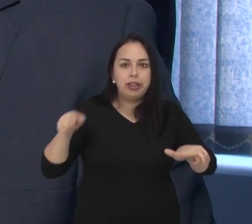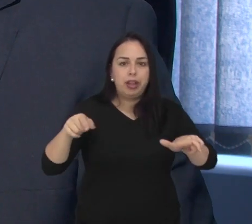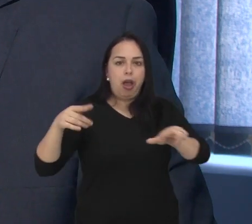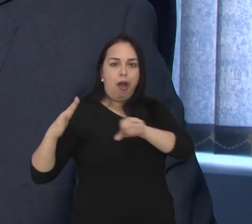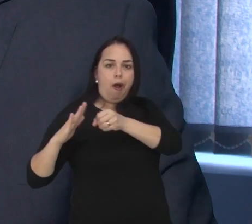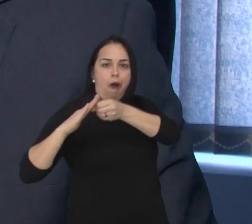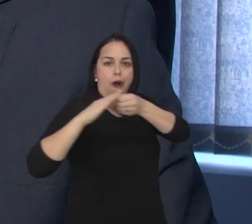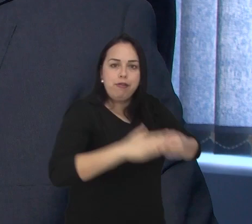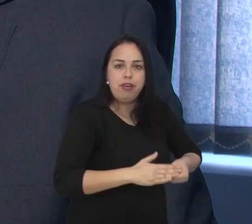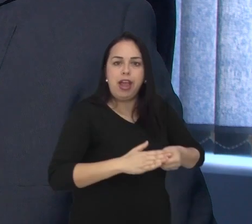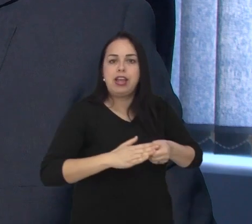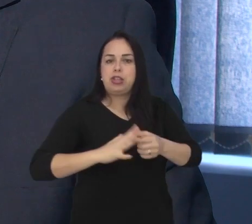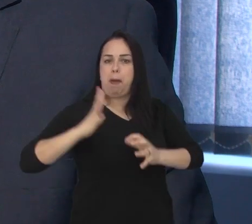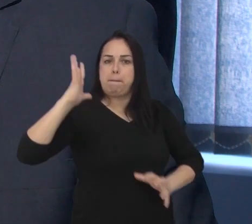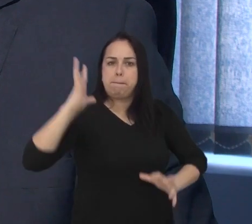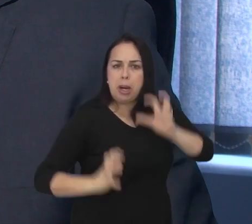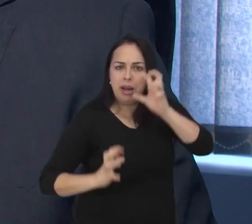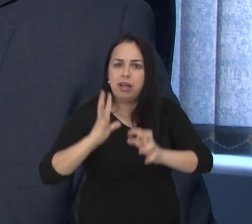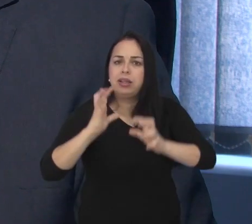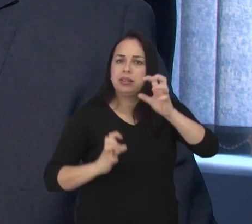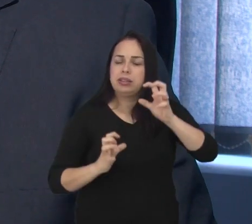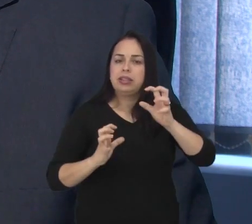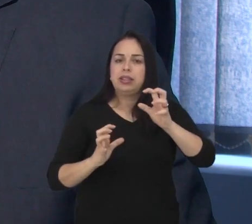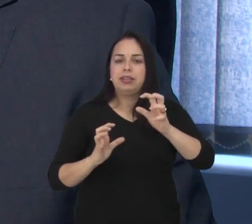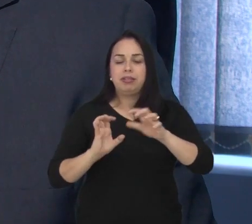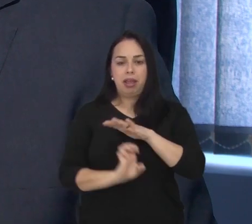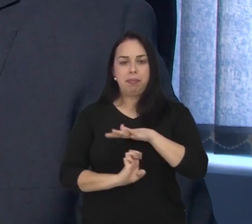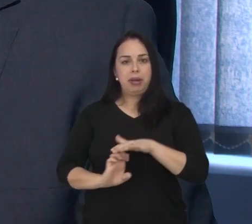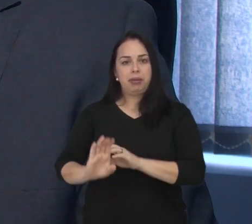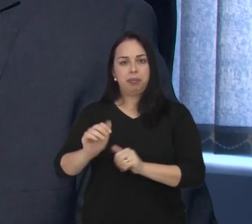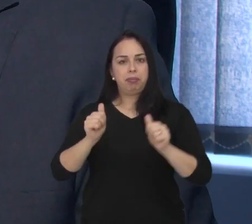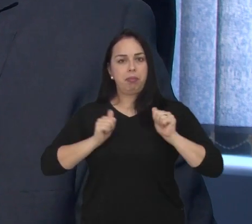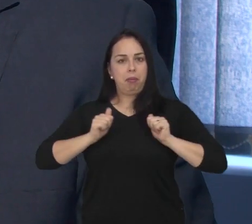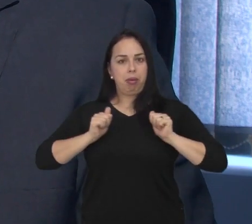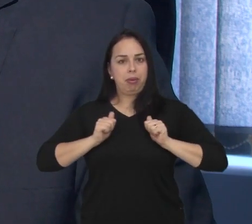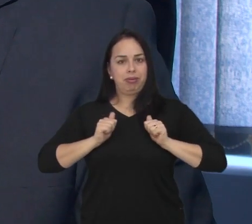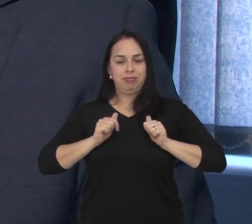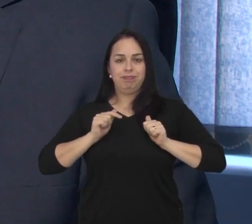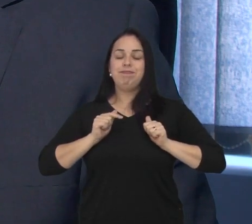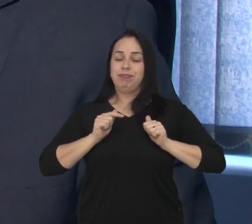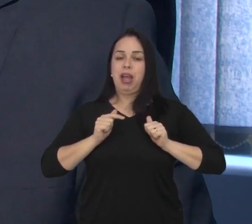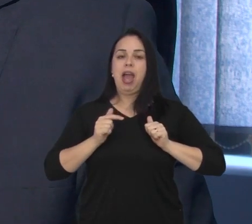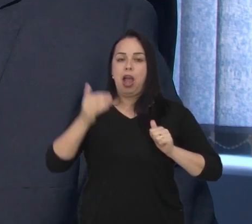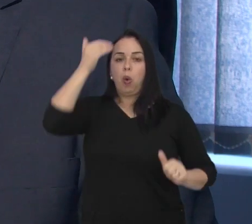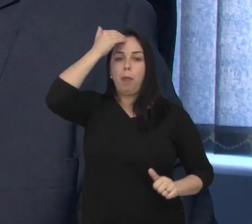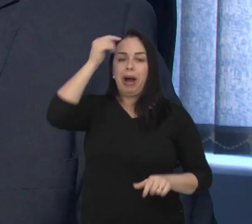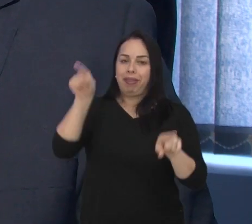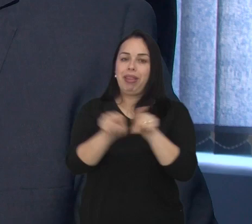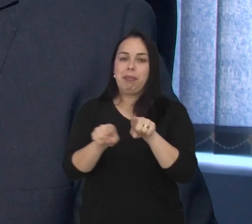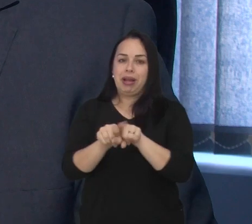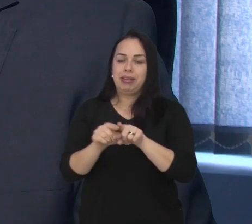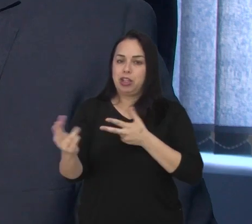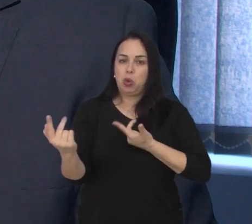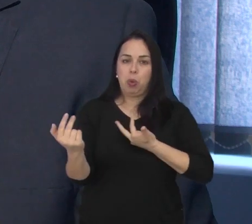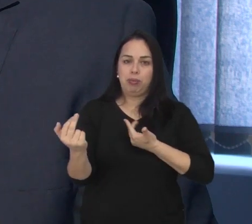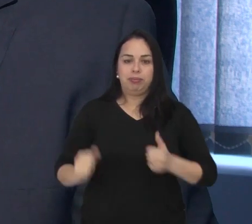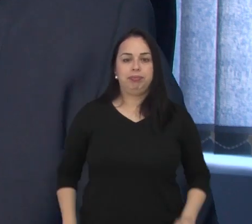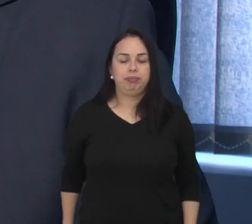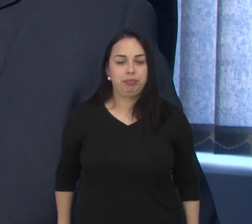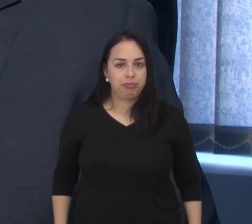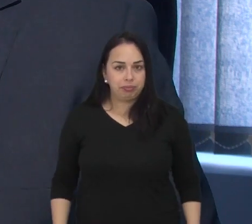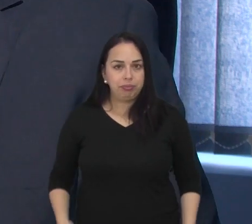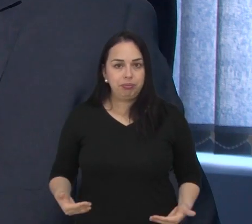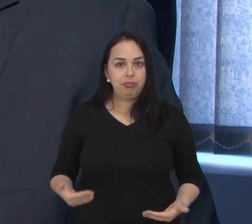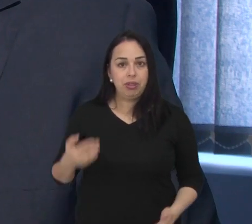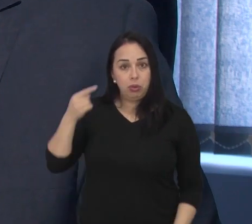de trabalho ofende, agride de uma certa maneira aquele trabalhador, a empresa se torna responsável